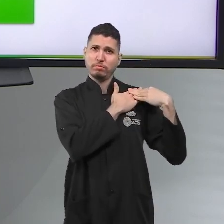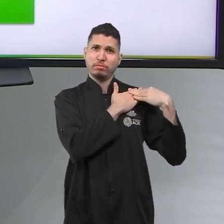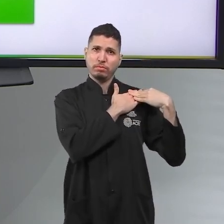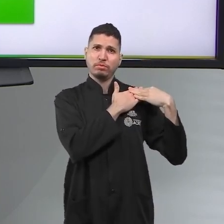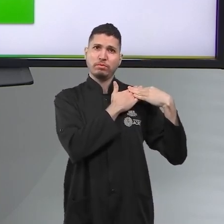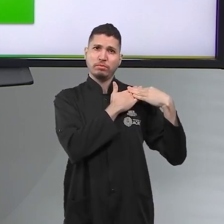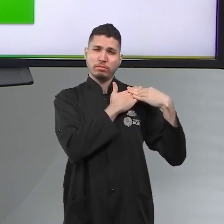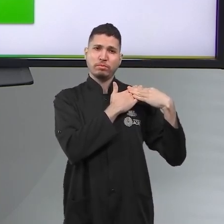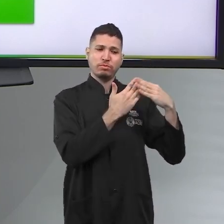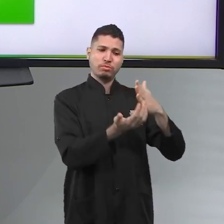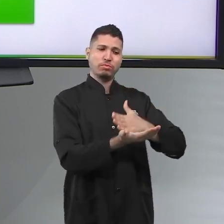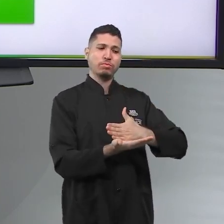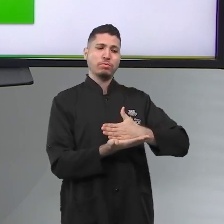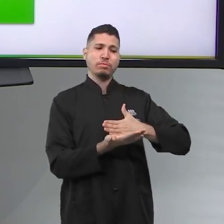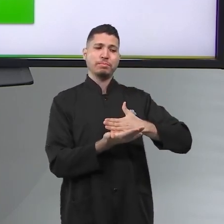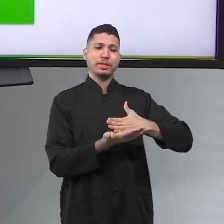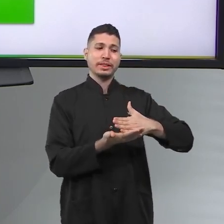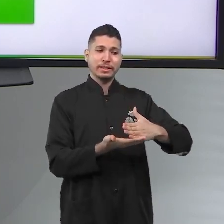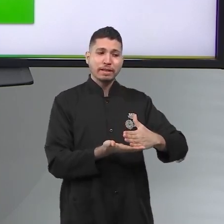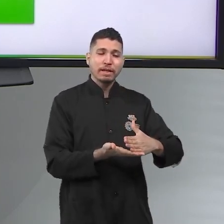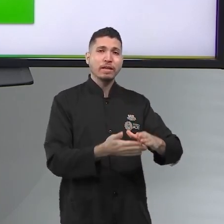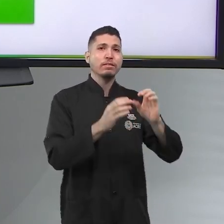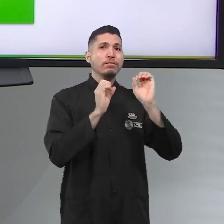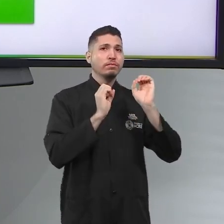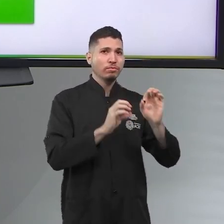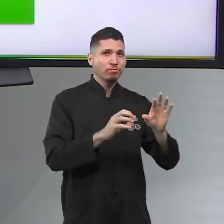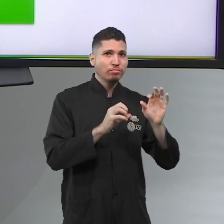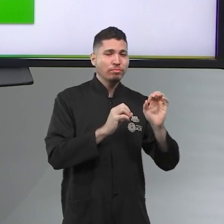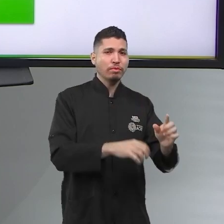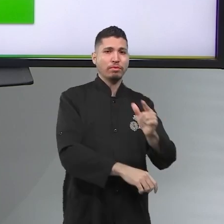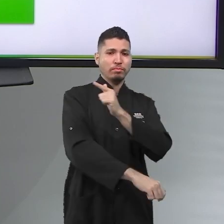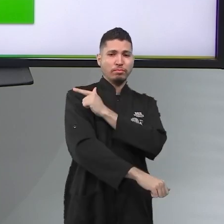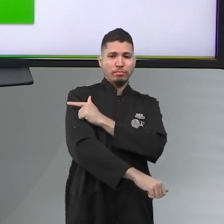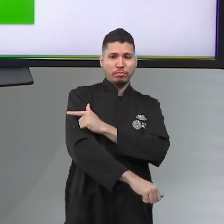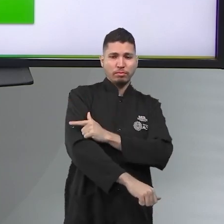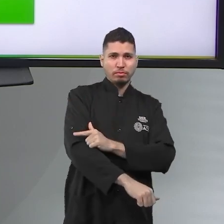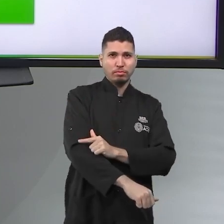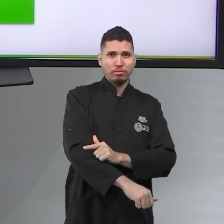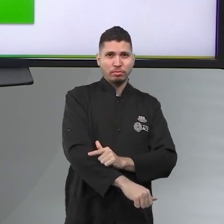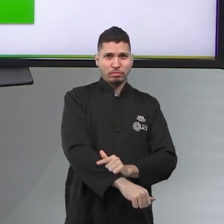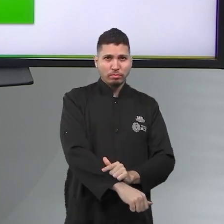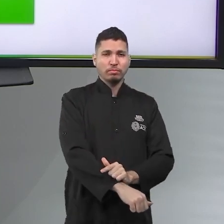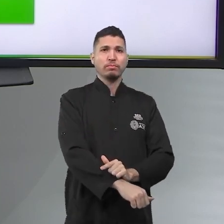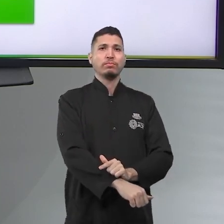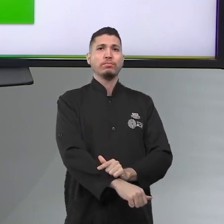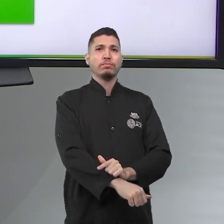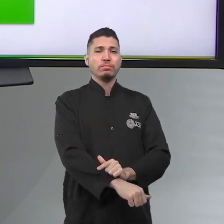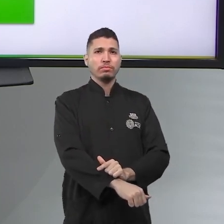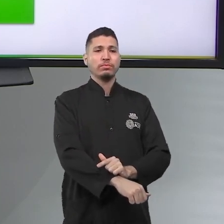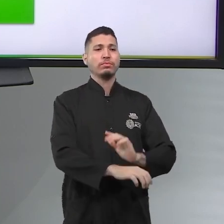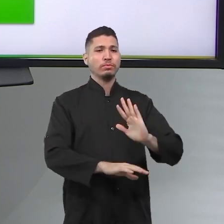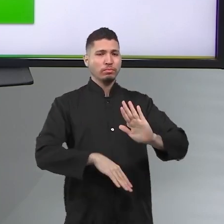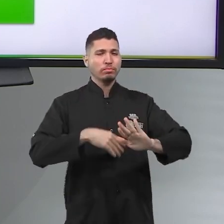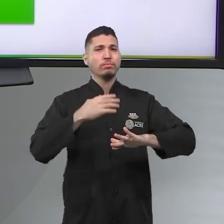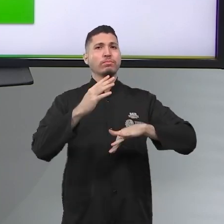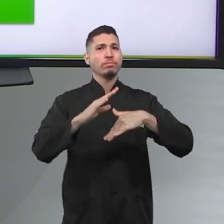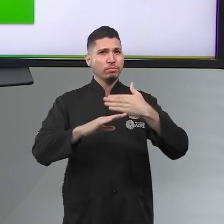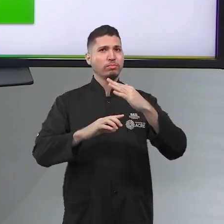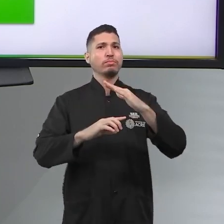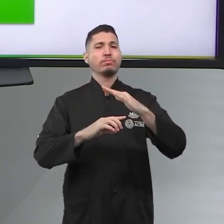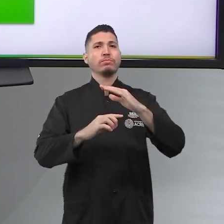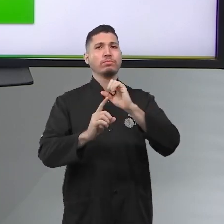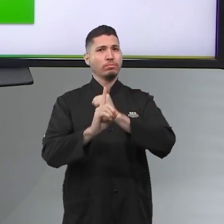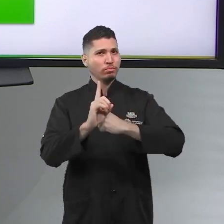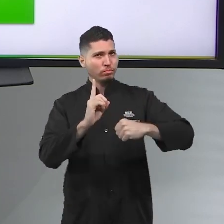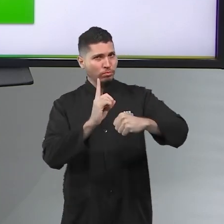responsabilidade inicial, ela tem a sua parcela de contribuição nesse processo de socialização do